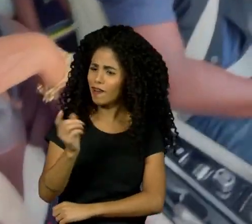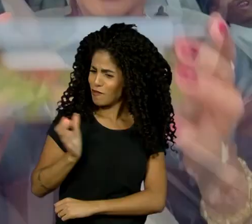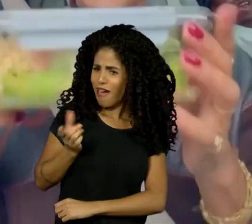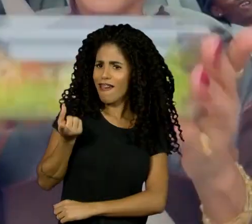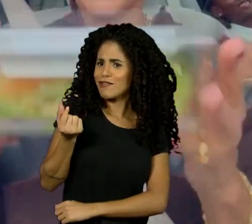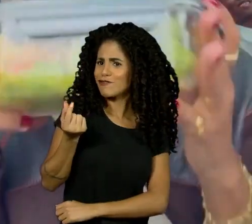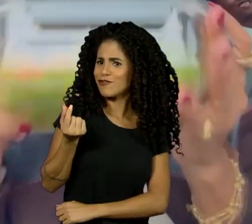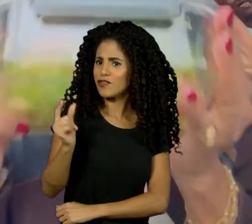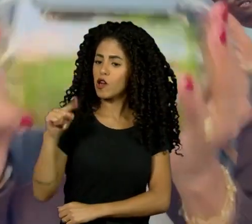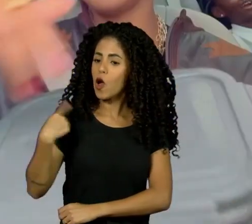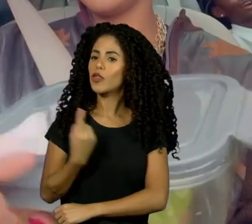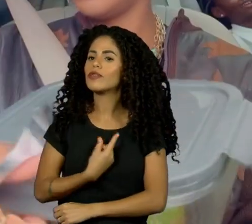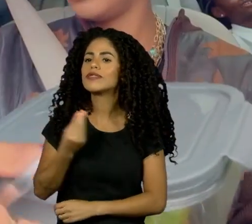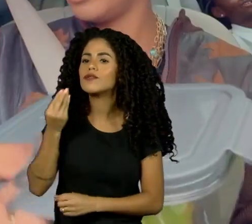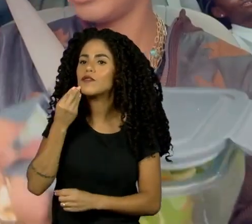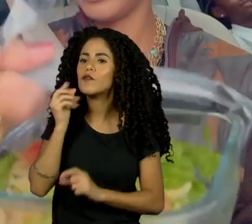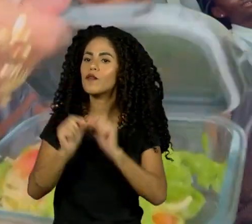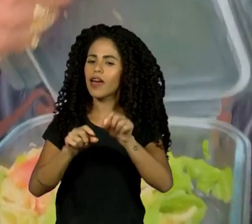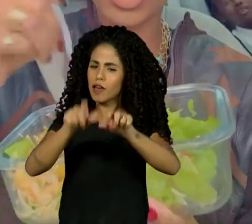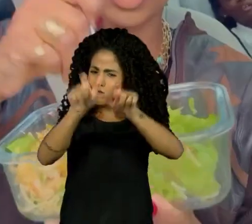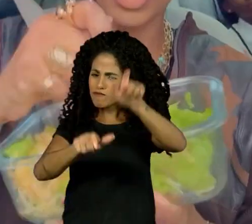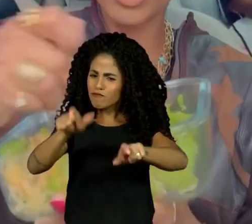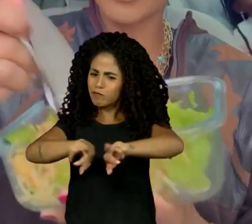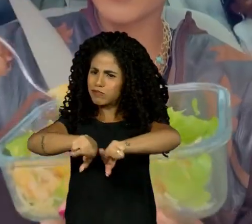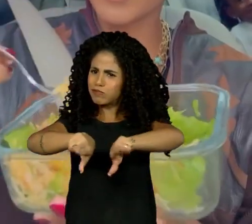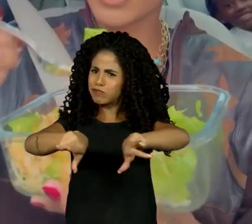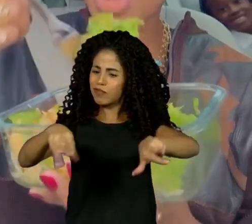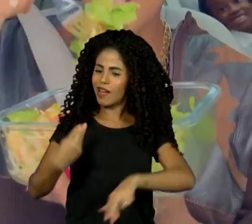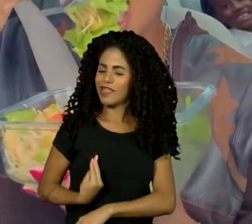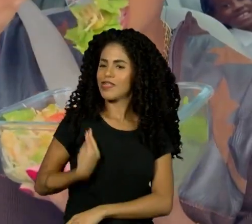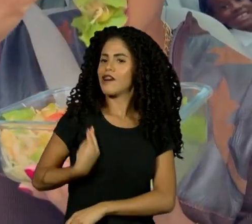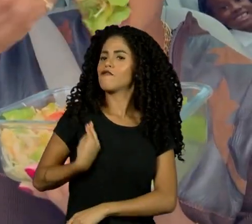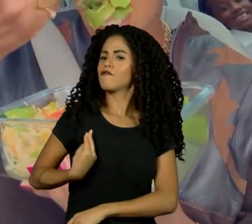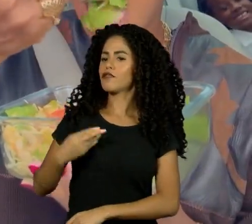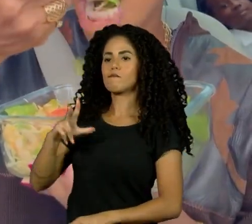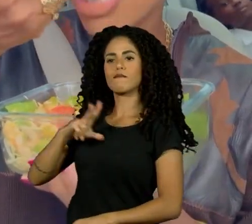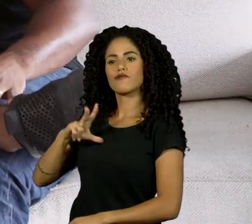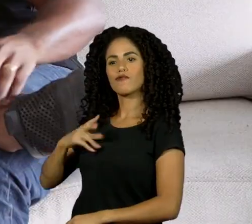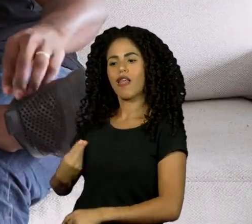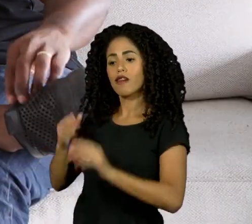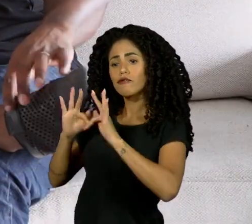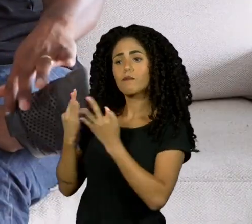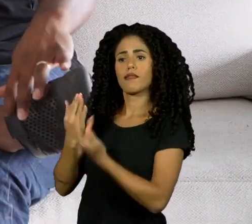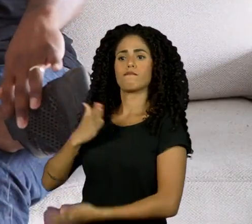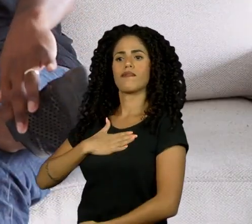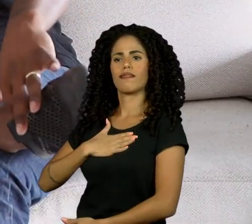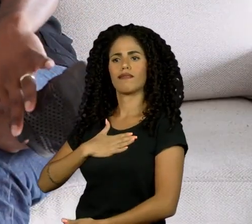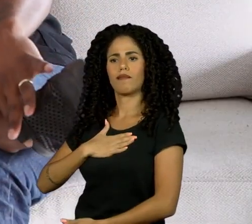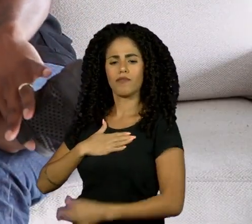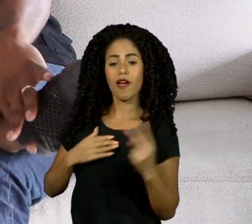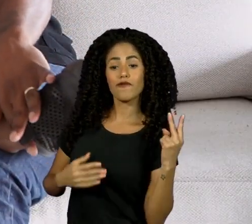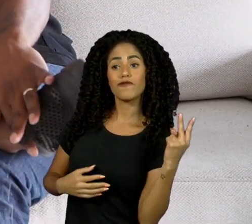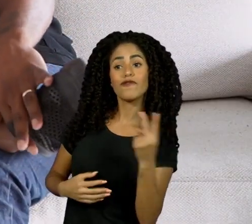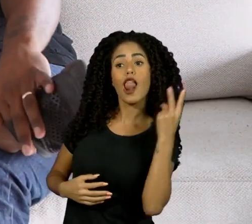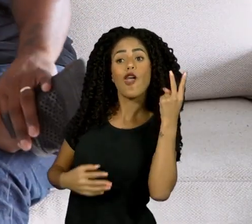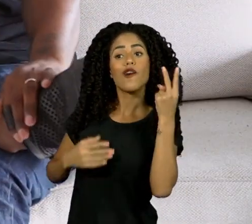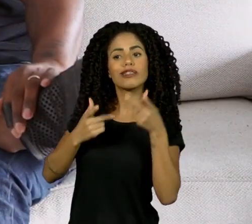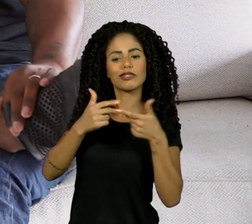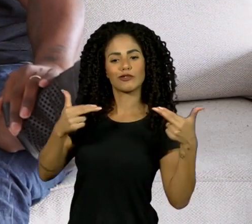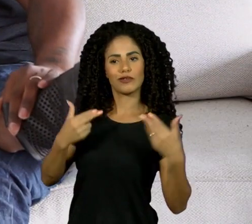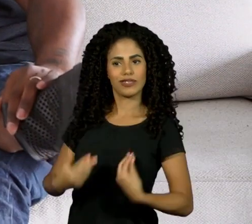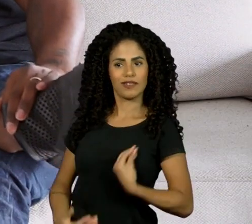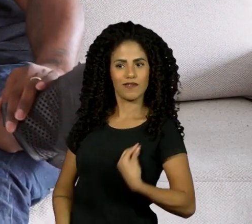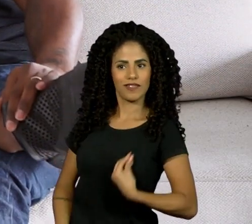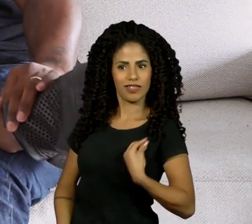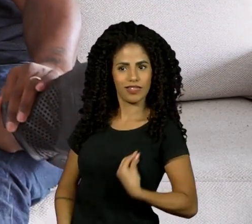conseguiu traduzir o termo milionário numa coisa mais nossa cara, né? Ser milionário não é só de dinheiro, a gente sempre usa nos vídeos